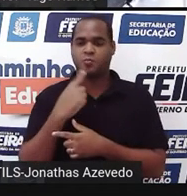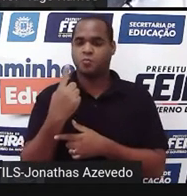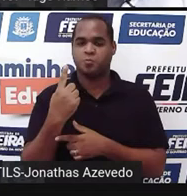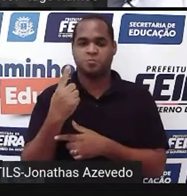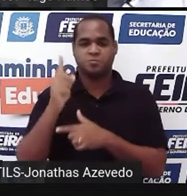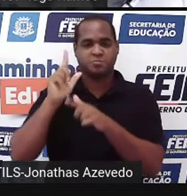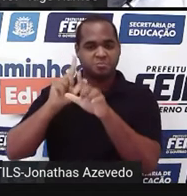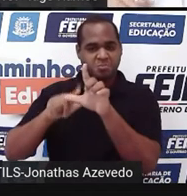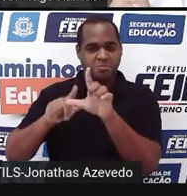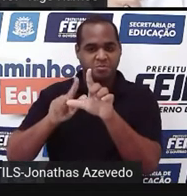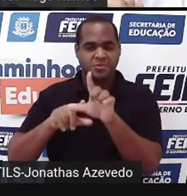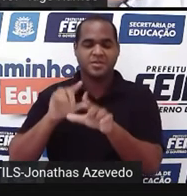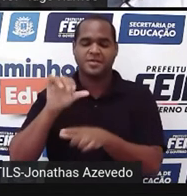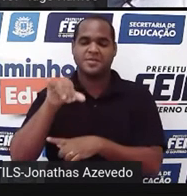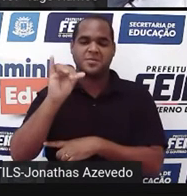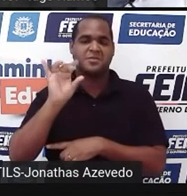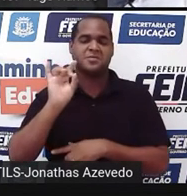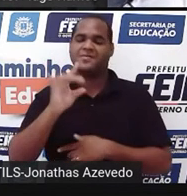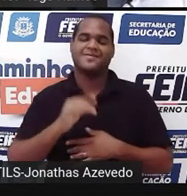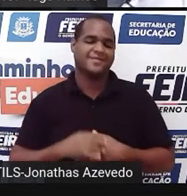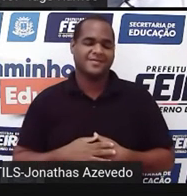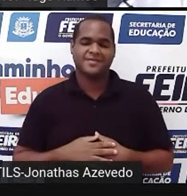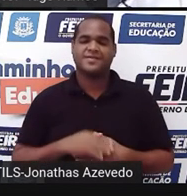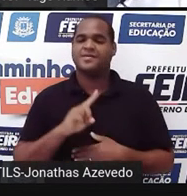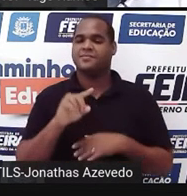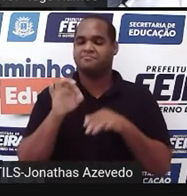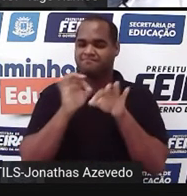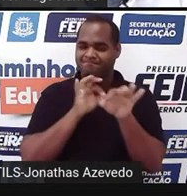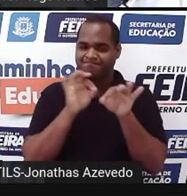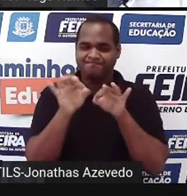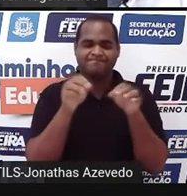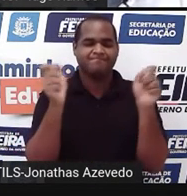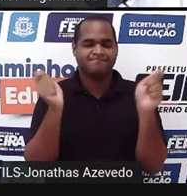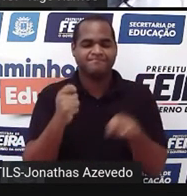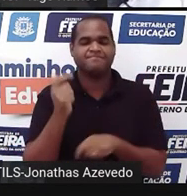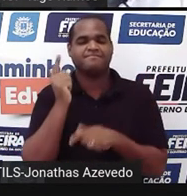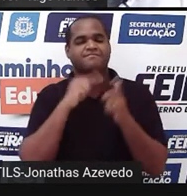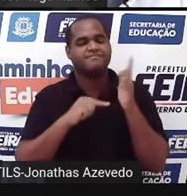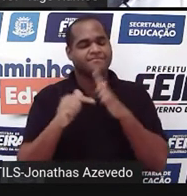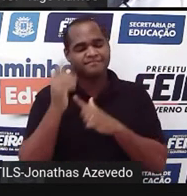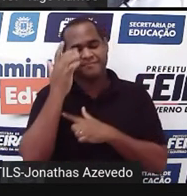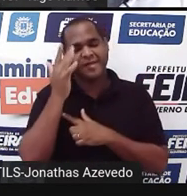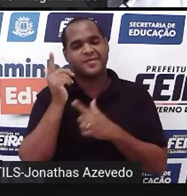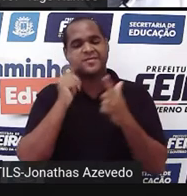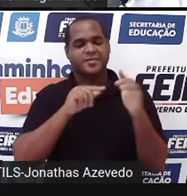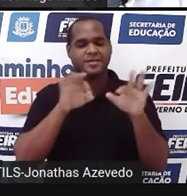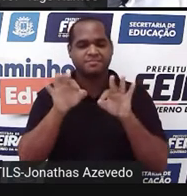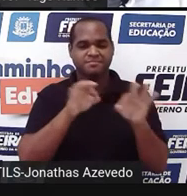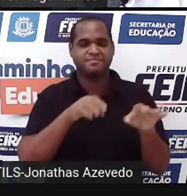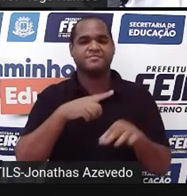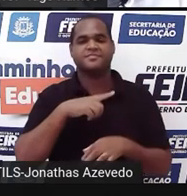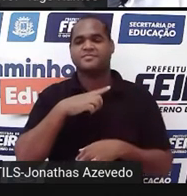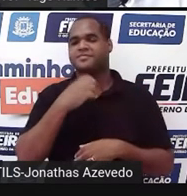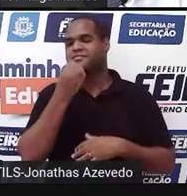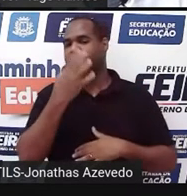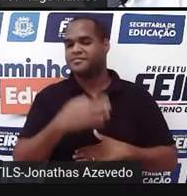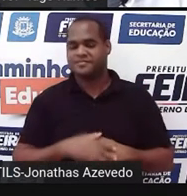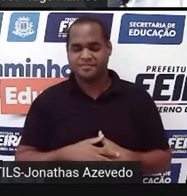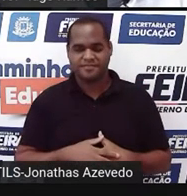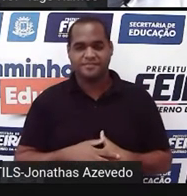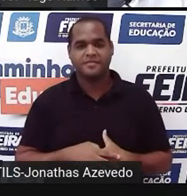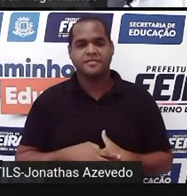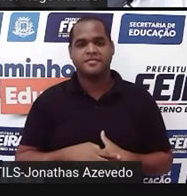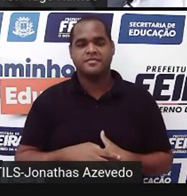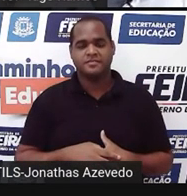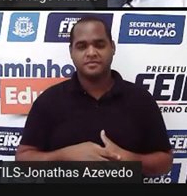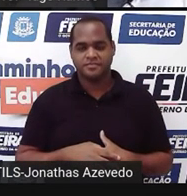só só com a letra y então resolvo do jeito que eu já faço né do jeito que eu já sei resolver passar no primeiro grau então